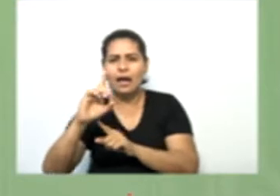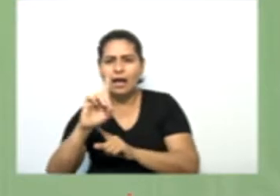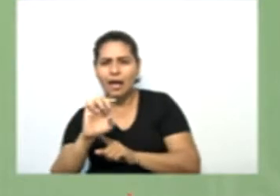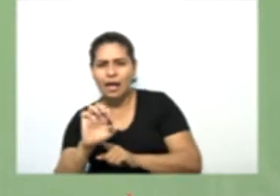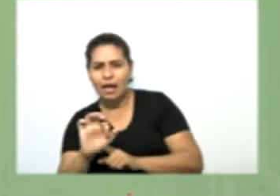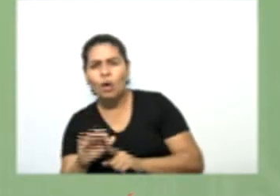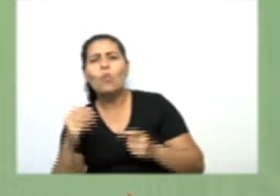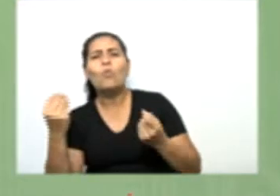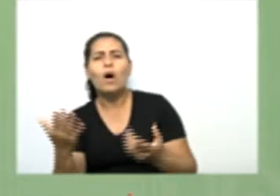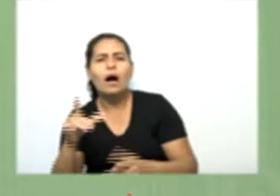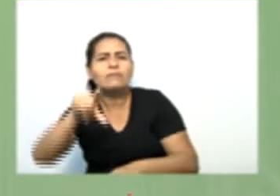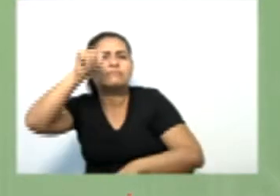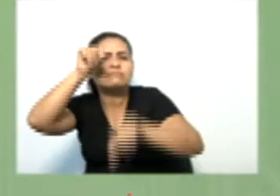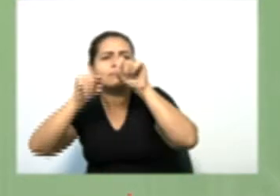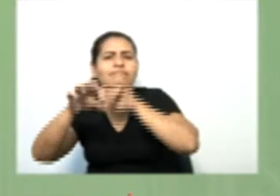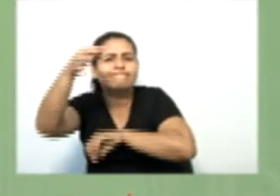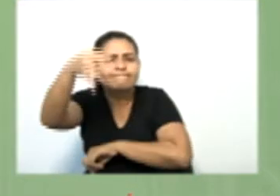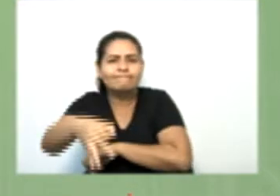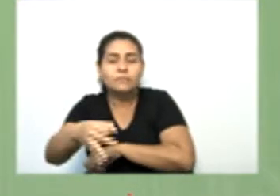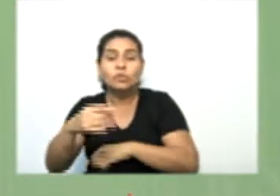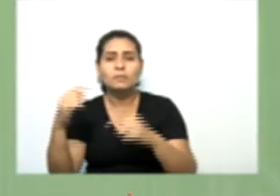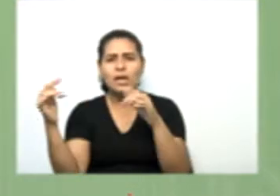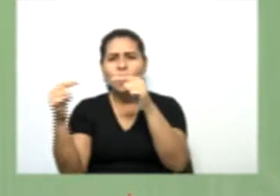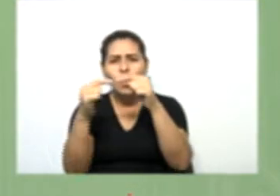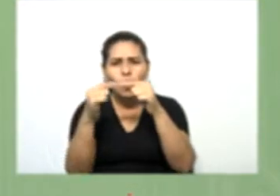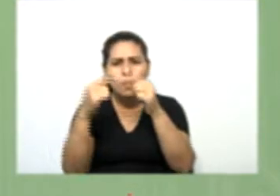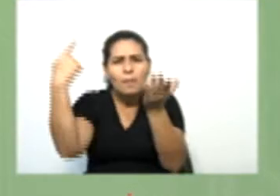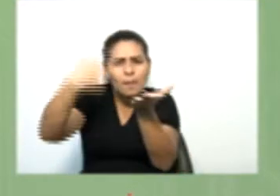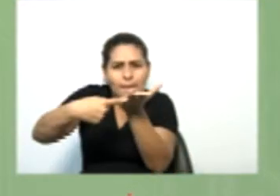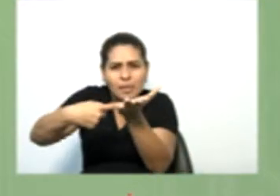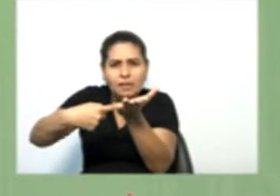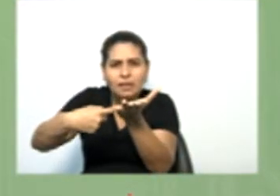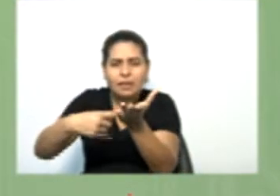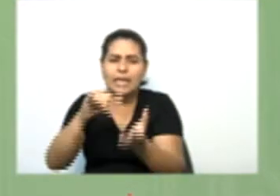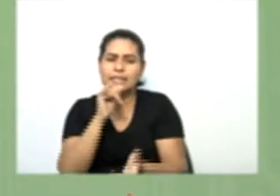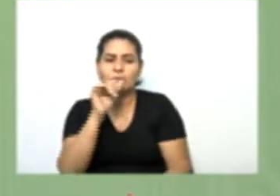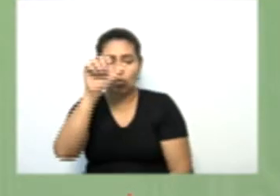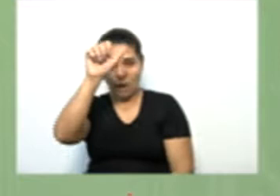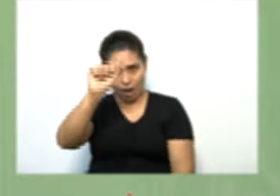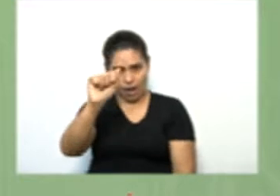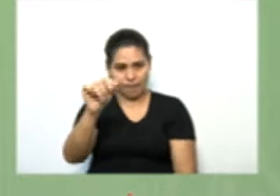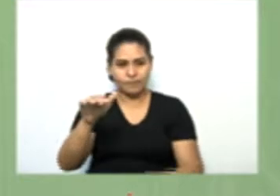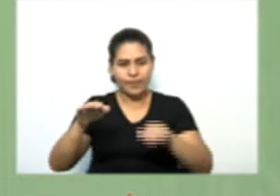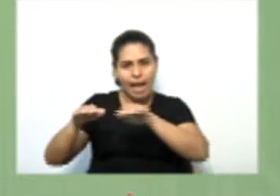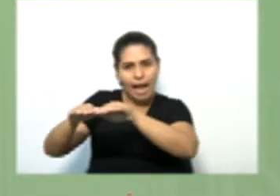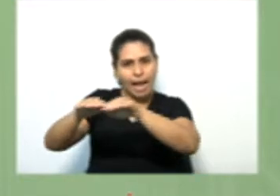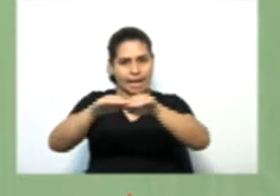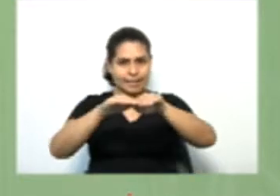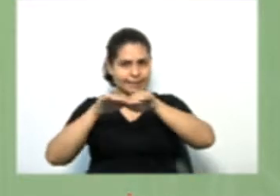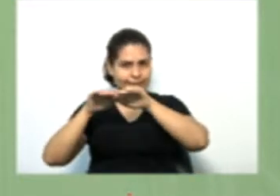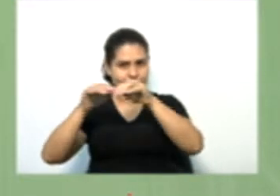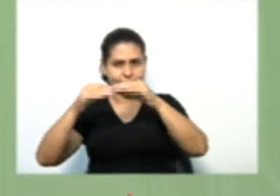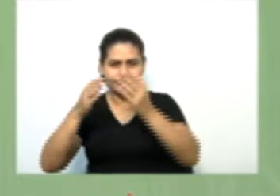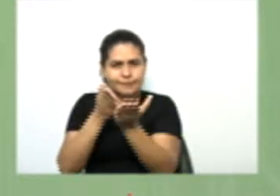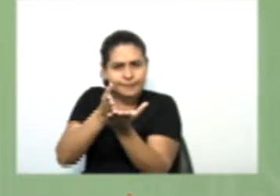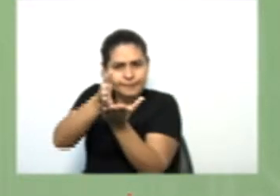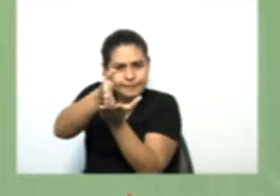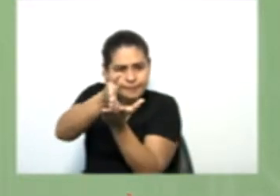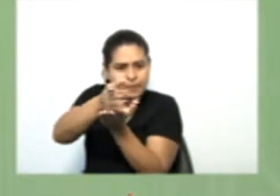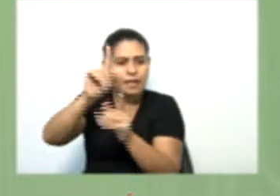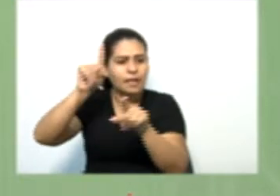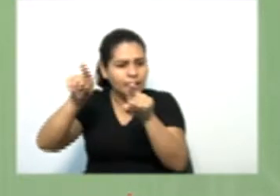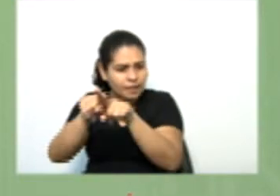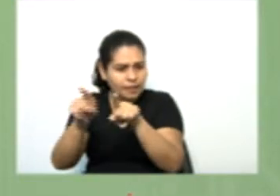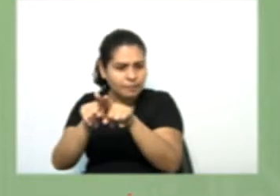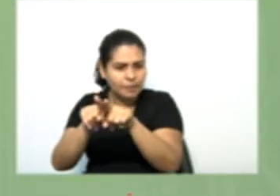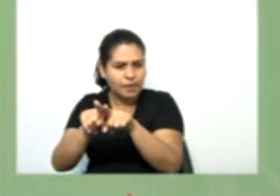lá, assinale a alternativa que apresenta esses fatores: alinhamento, planejado, valores e